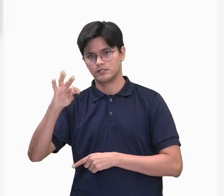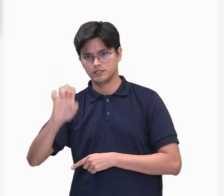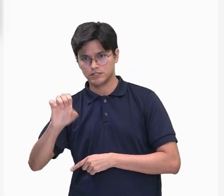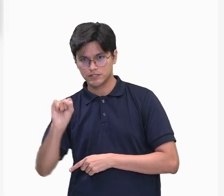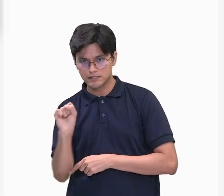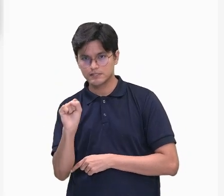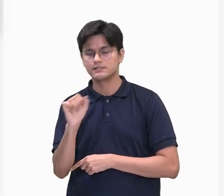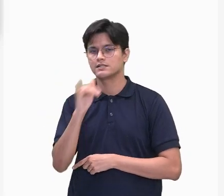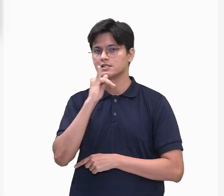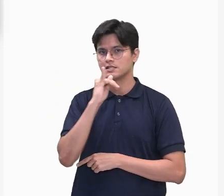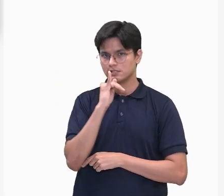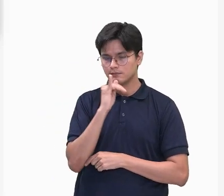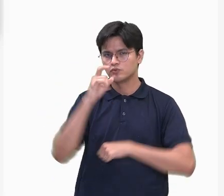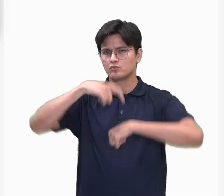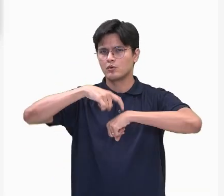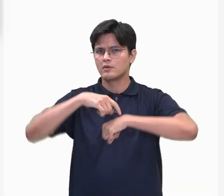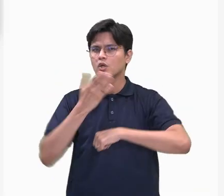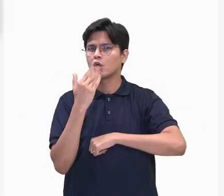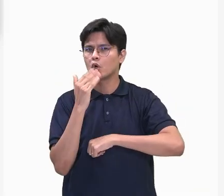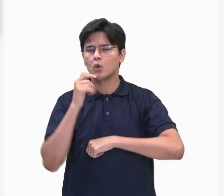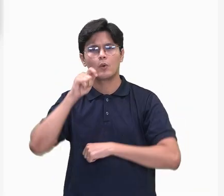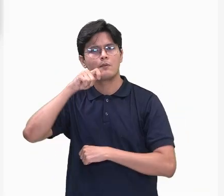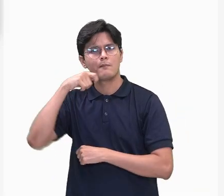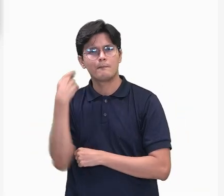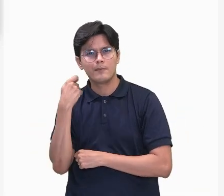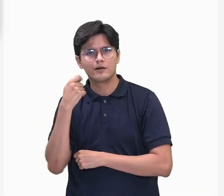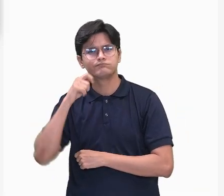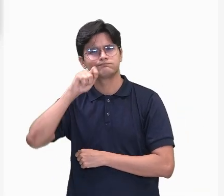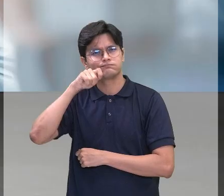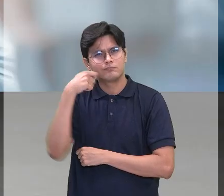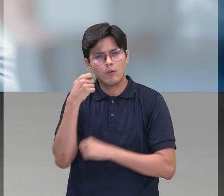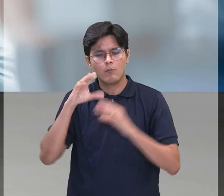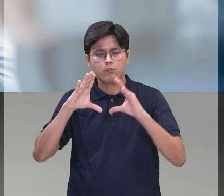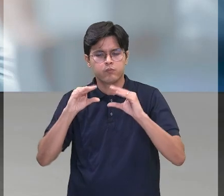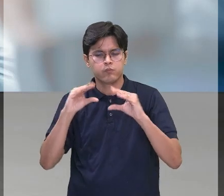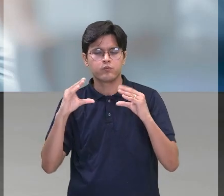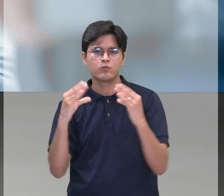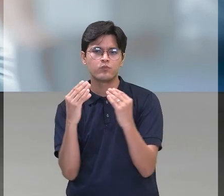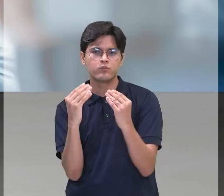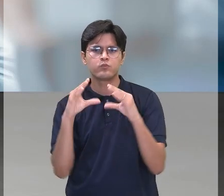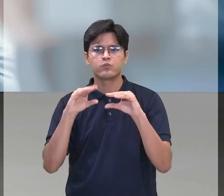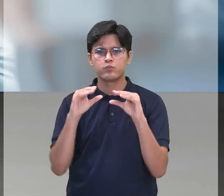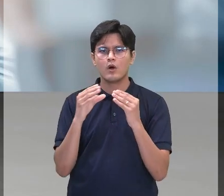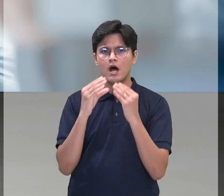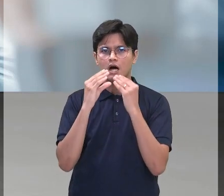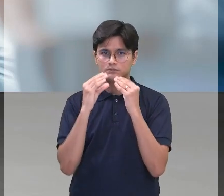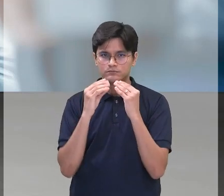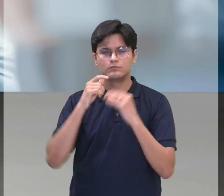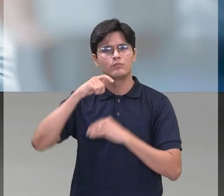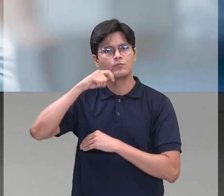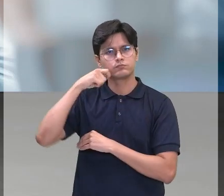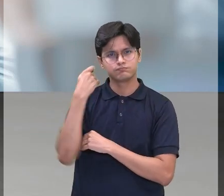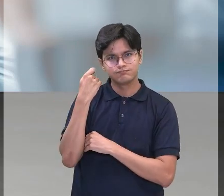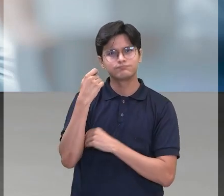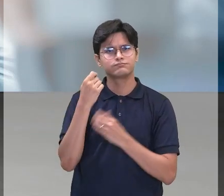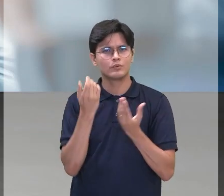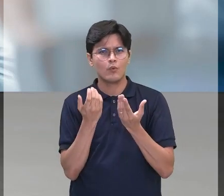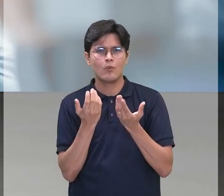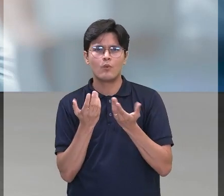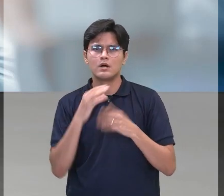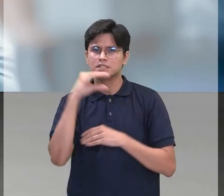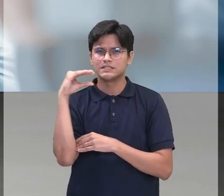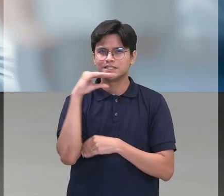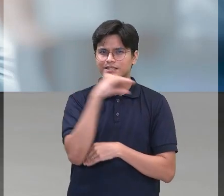gente vai comer aquele pão, né, aquele pão que está bem fofinho ali, né, aquele pão que acabou de sair do forno, está quentinho, a